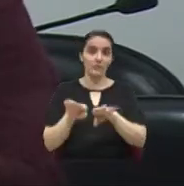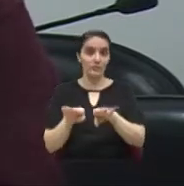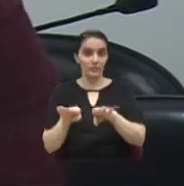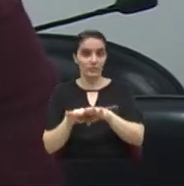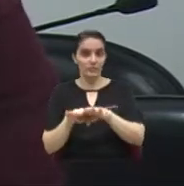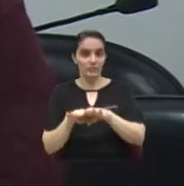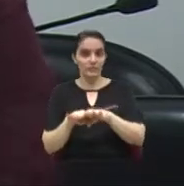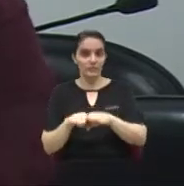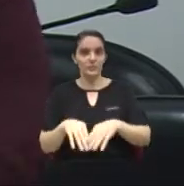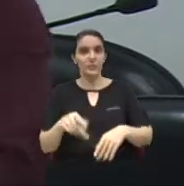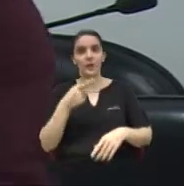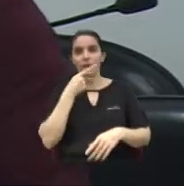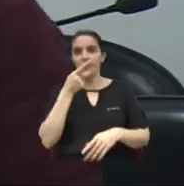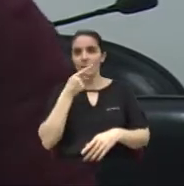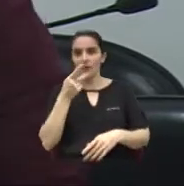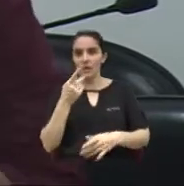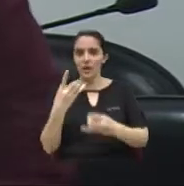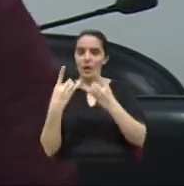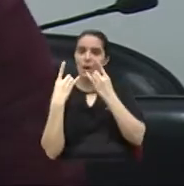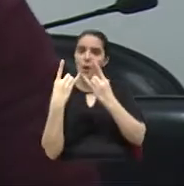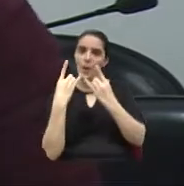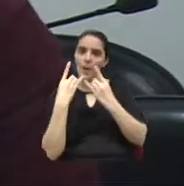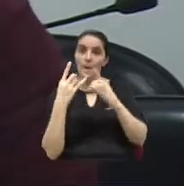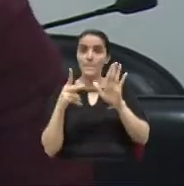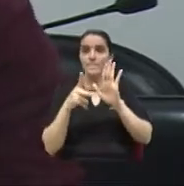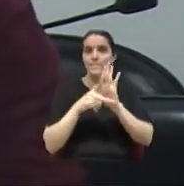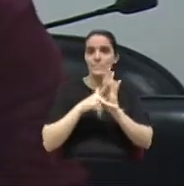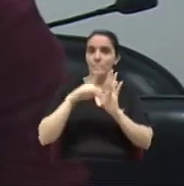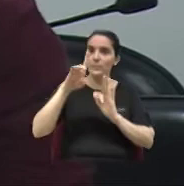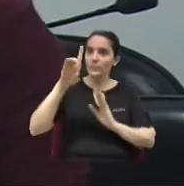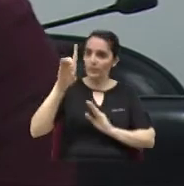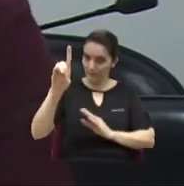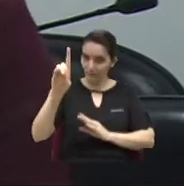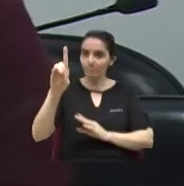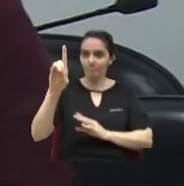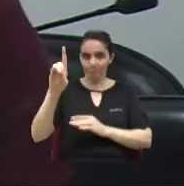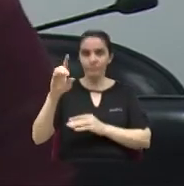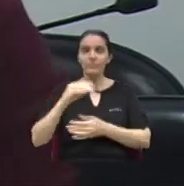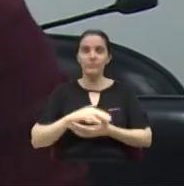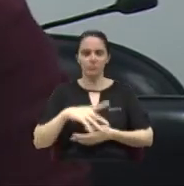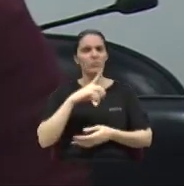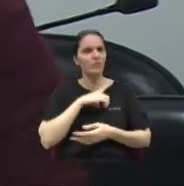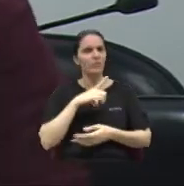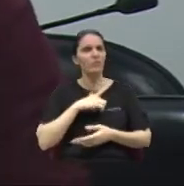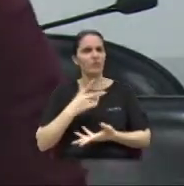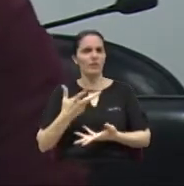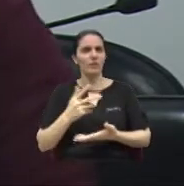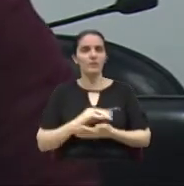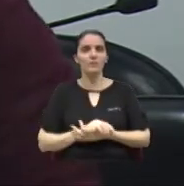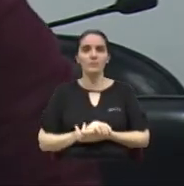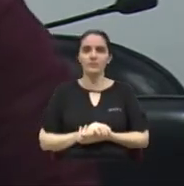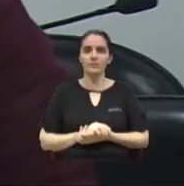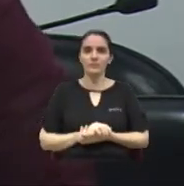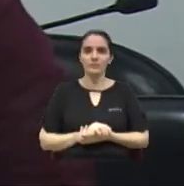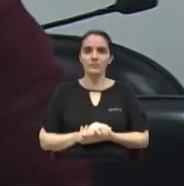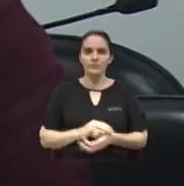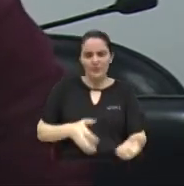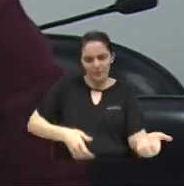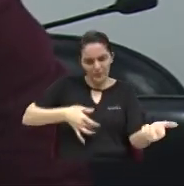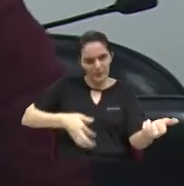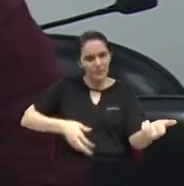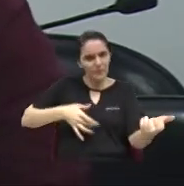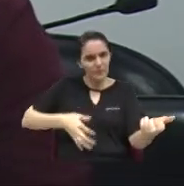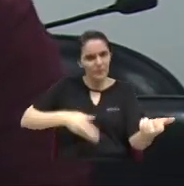gênero gospel, o rock gospel, que é muito bom. Inclusive, nós temos, né, o maior guitarrista do